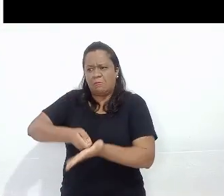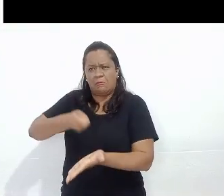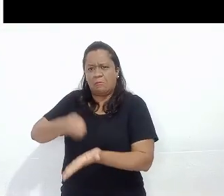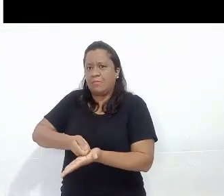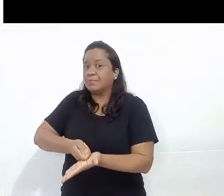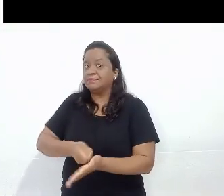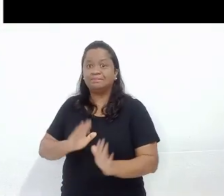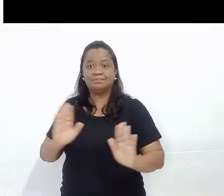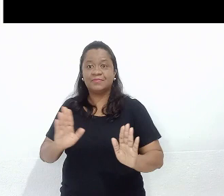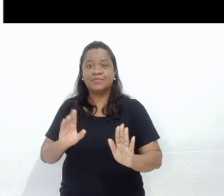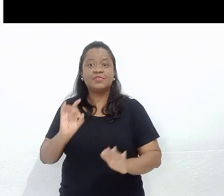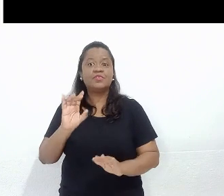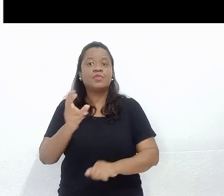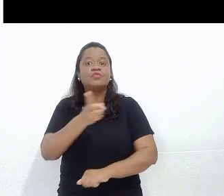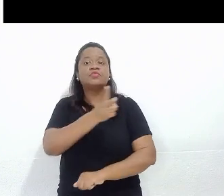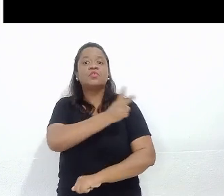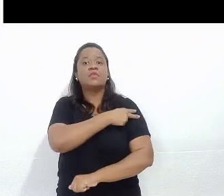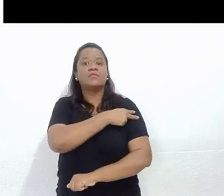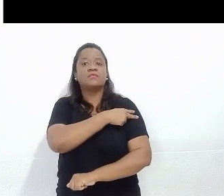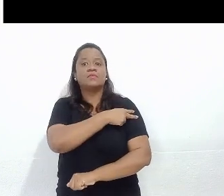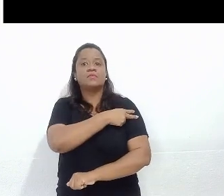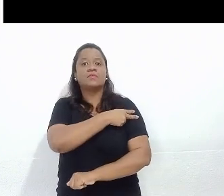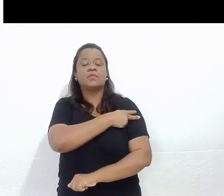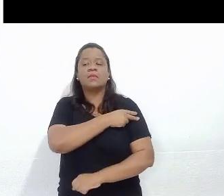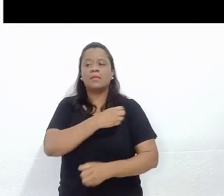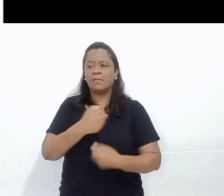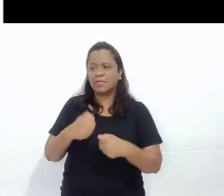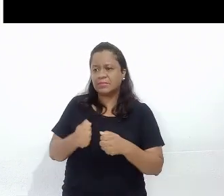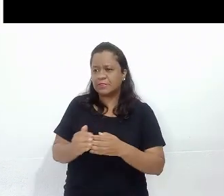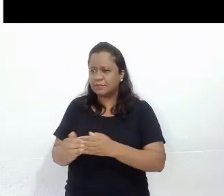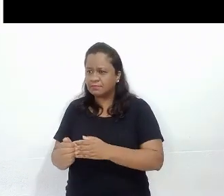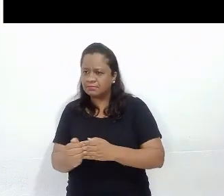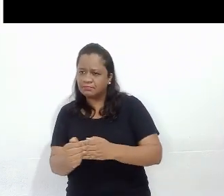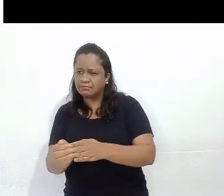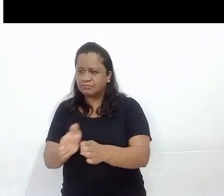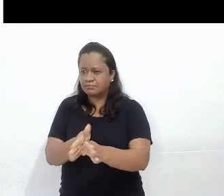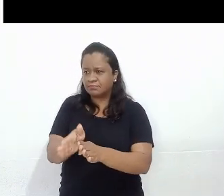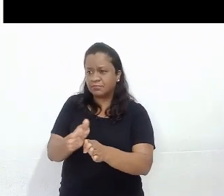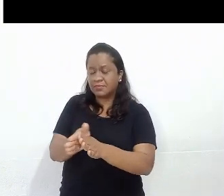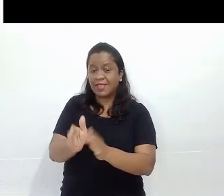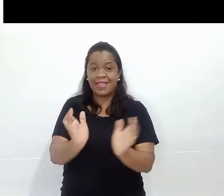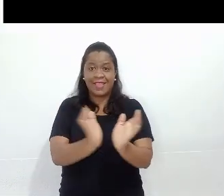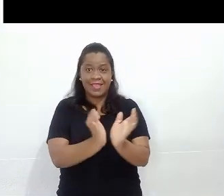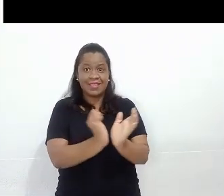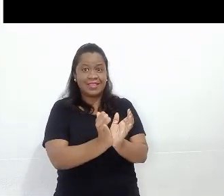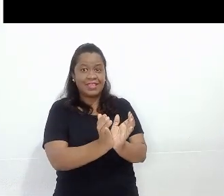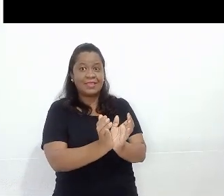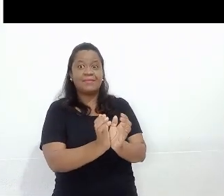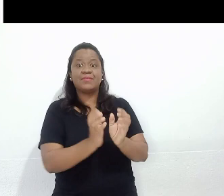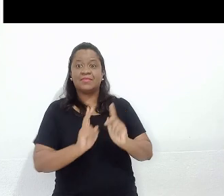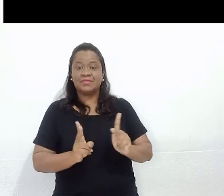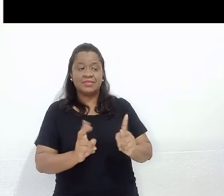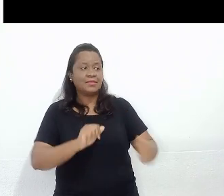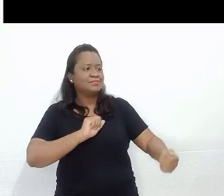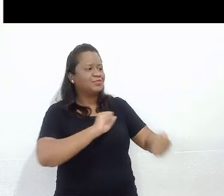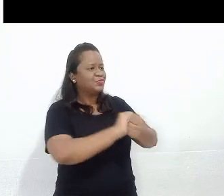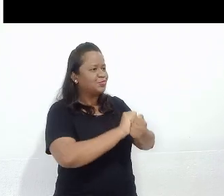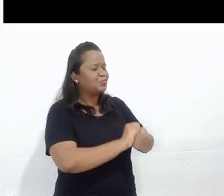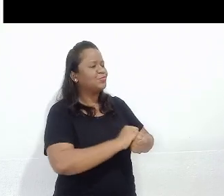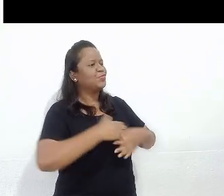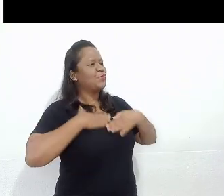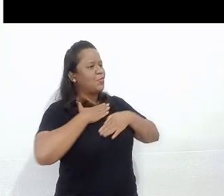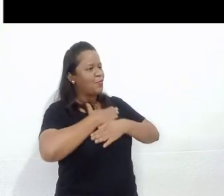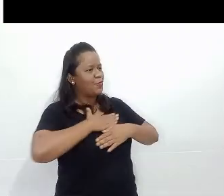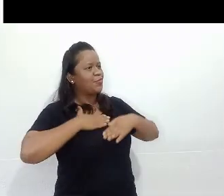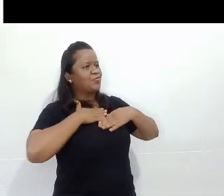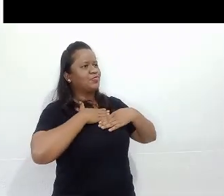tem que saber se posicionar para que essa equipe esteja sempre com você, gostando de fazer o seu filme, curtindo cada momento,